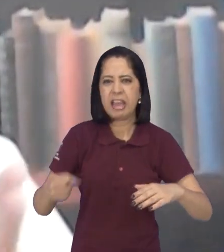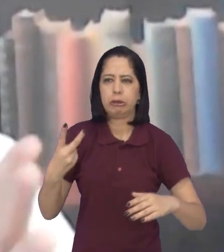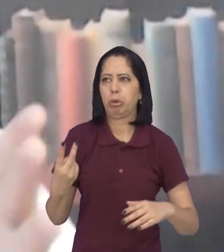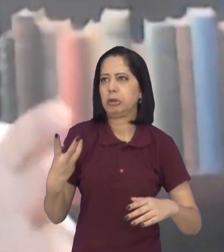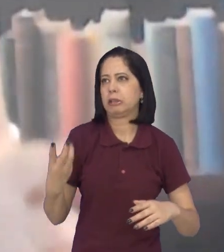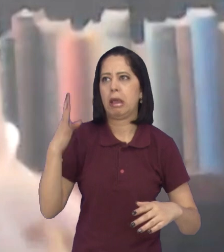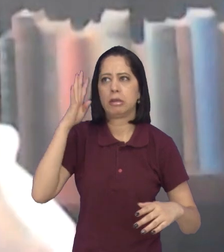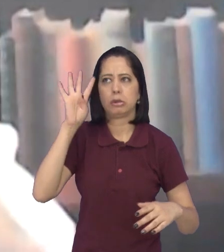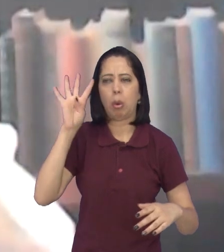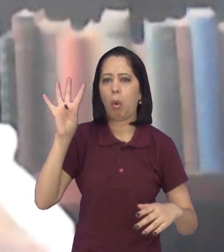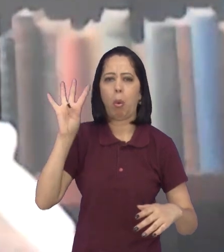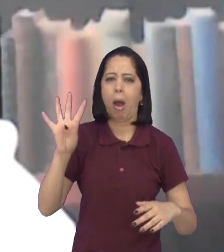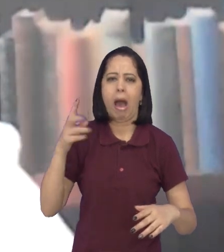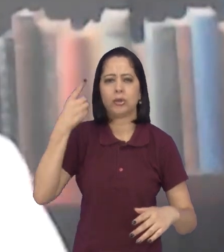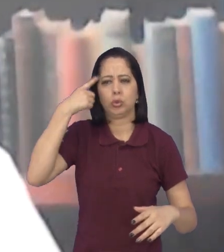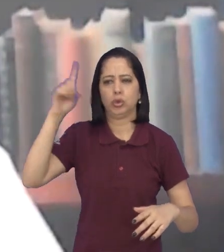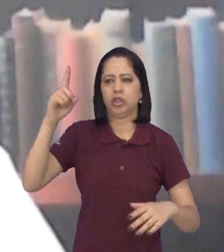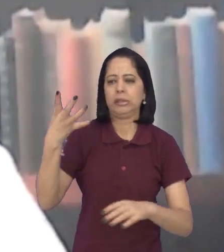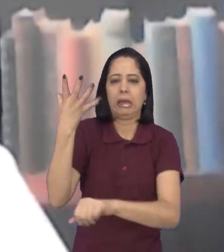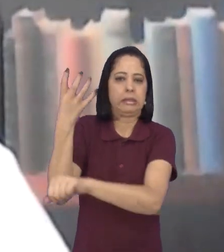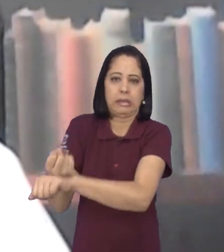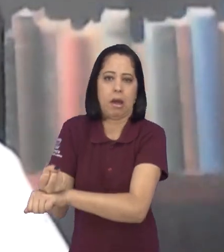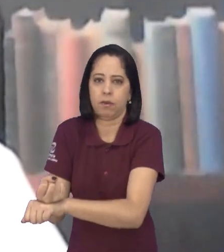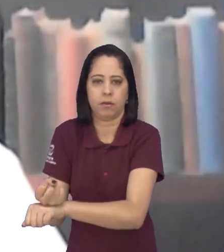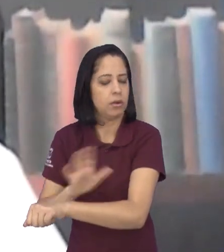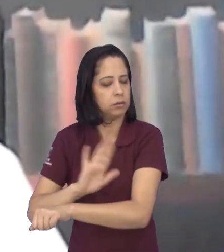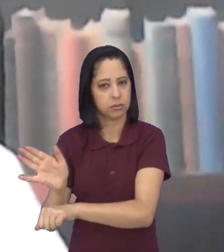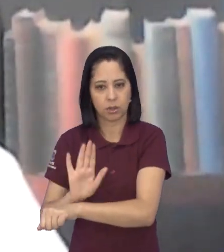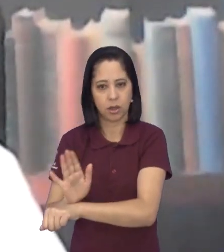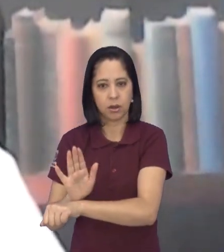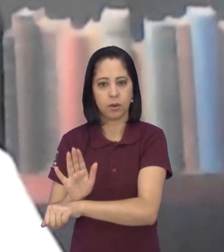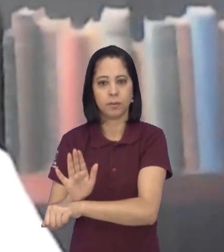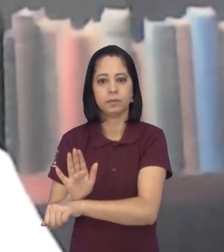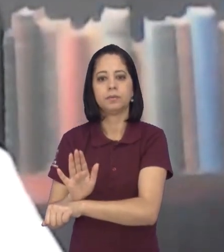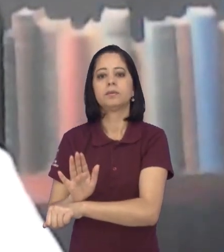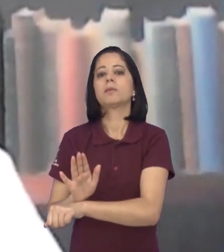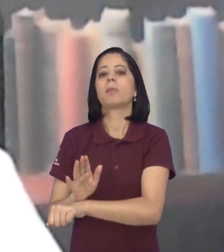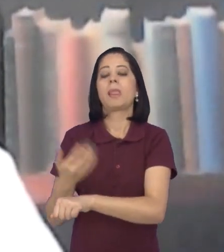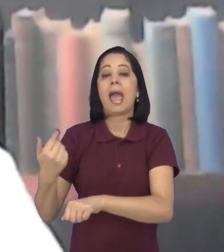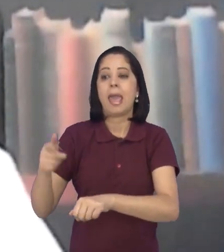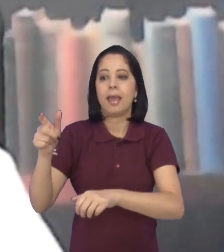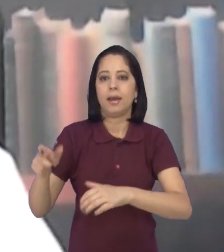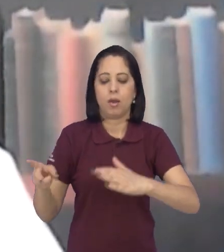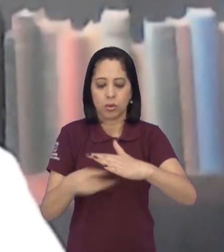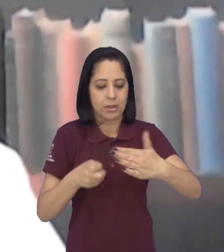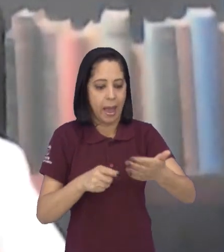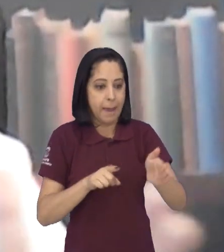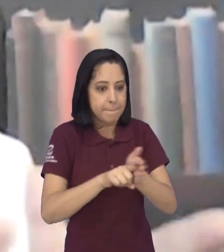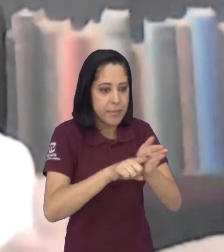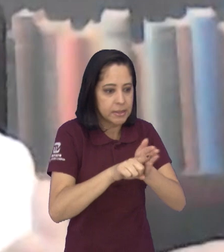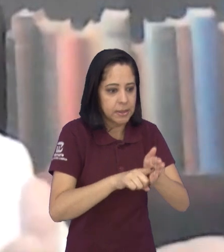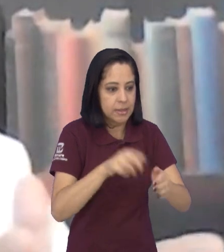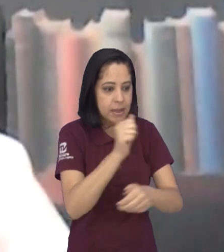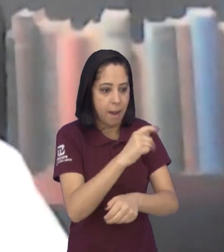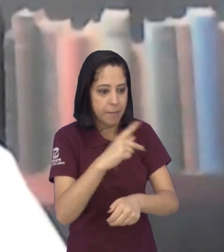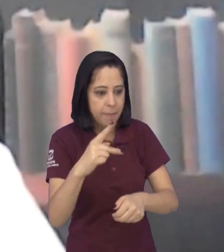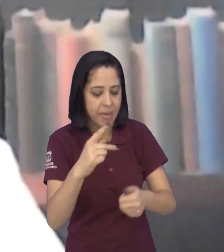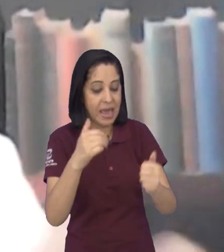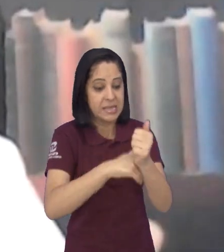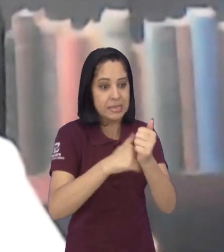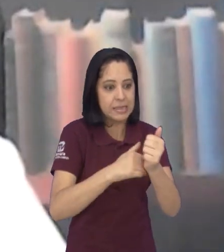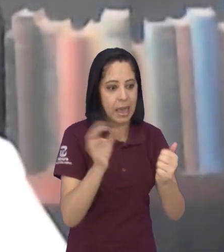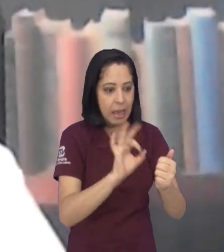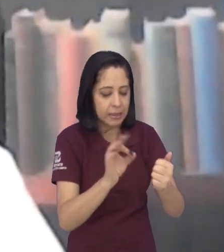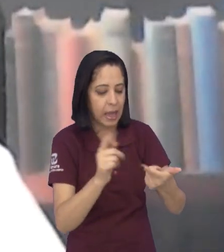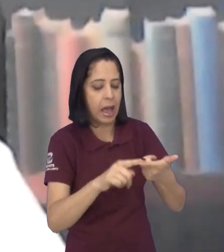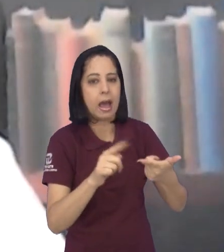dias. O objetivo dele é imediato. Então ele vai pesquisar onde estão aplicativos do banco sem senha, ou